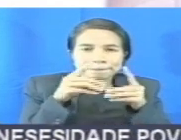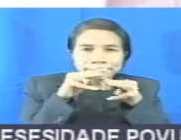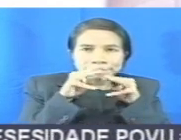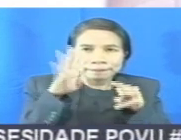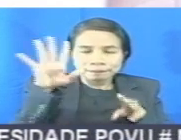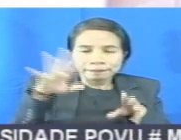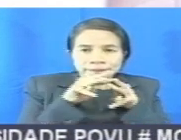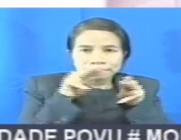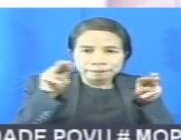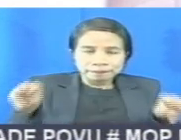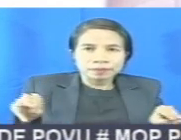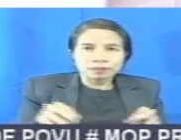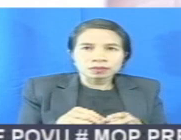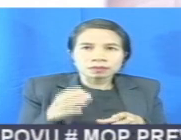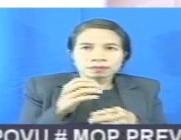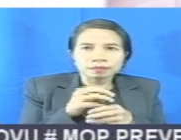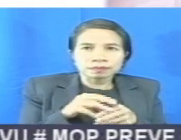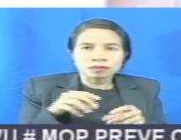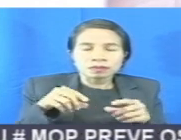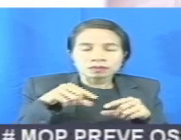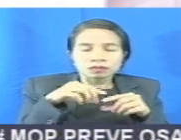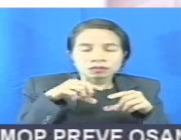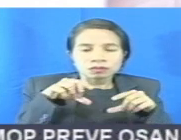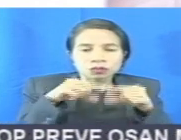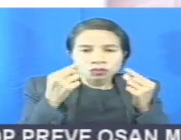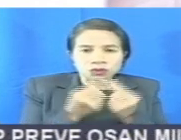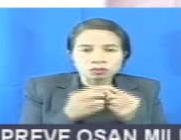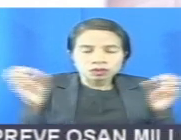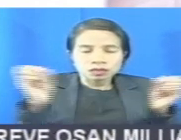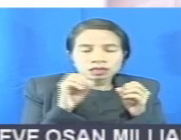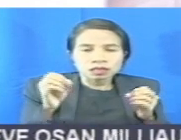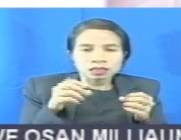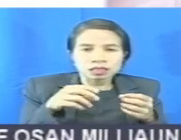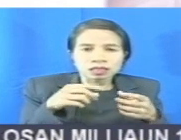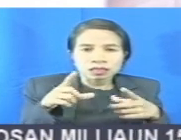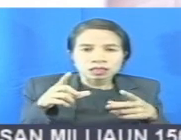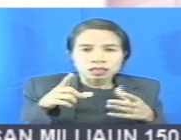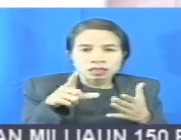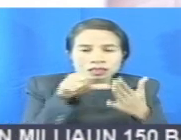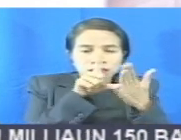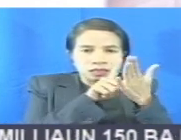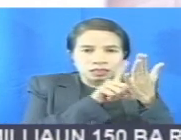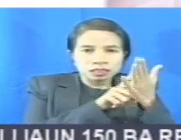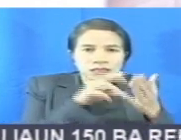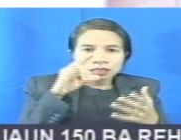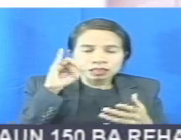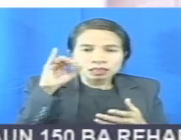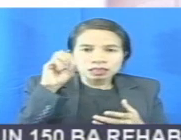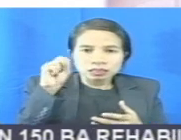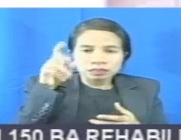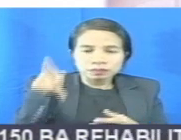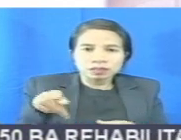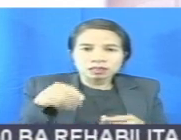Bebele Simo Upstream. Enquanto companhia Nerasic mostra a ira lista ira ISP, no ralo